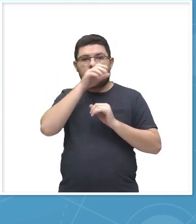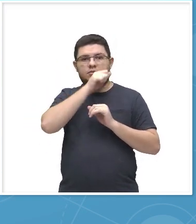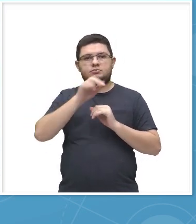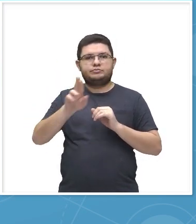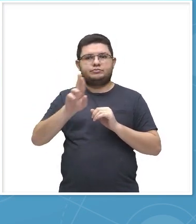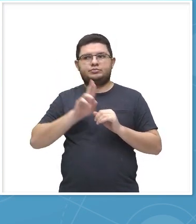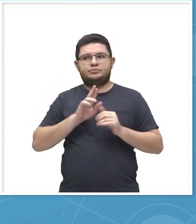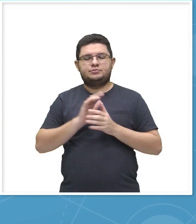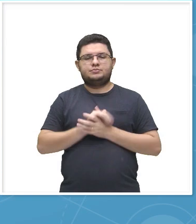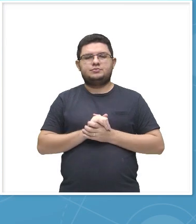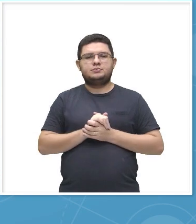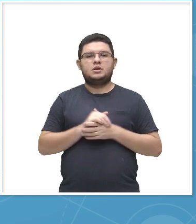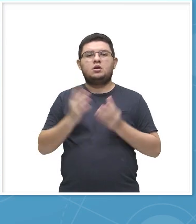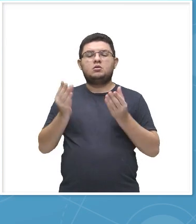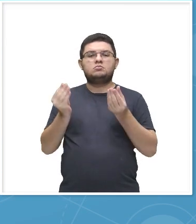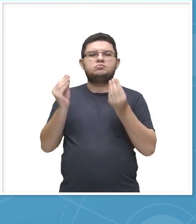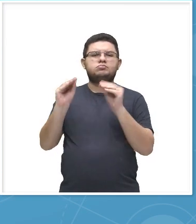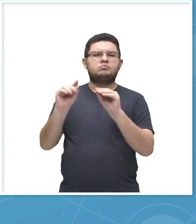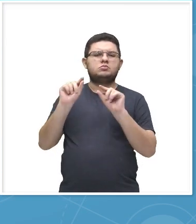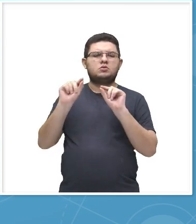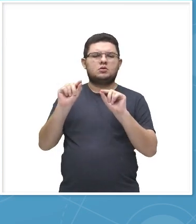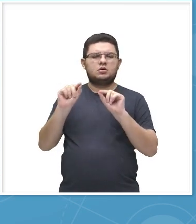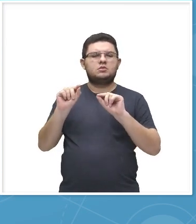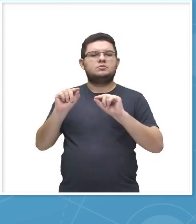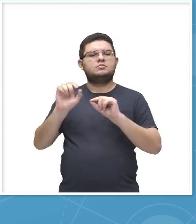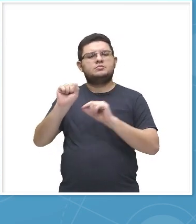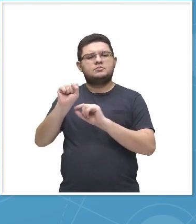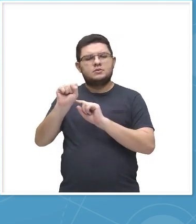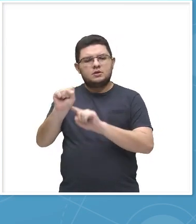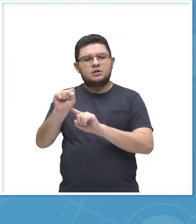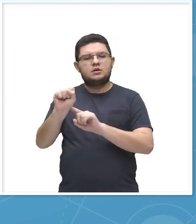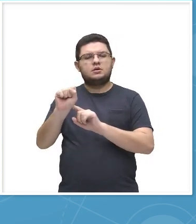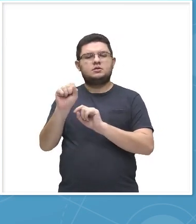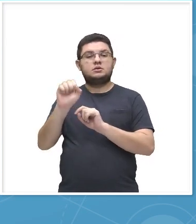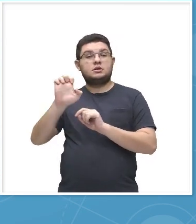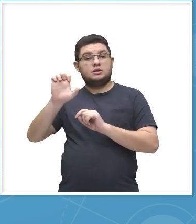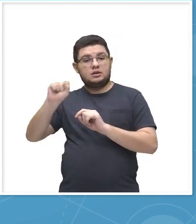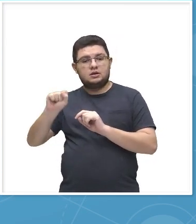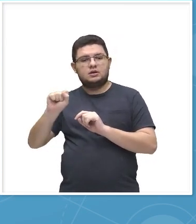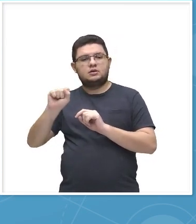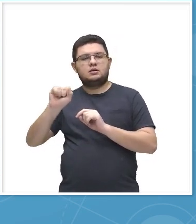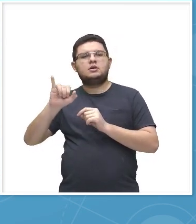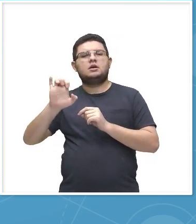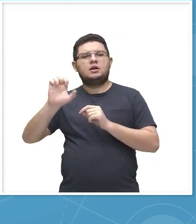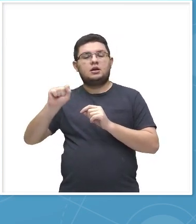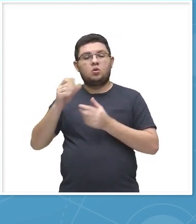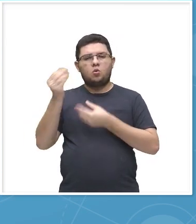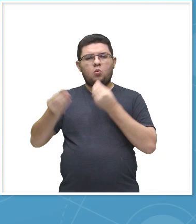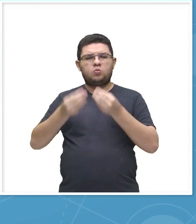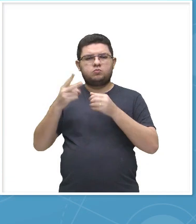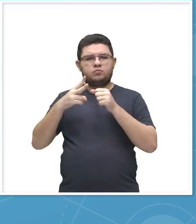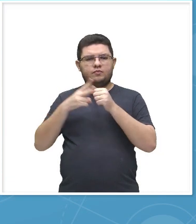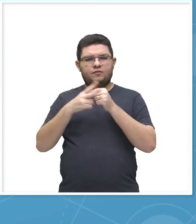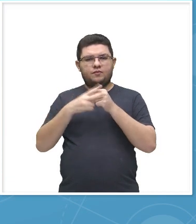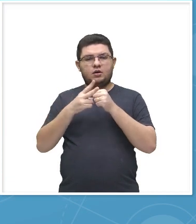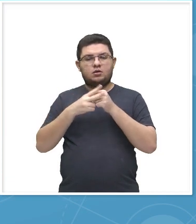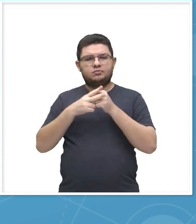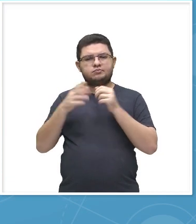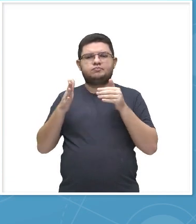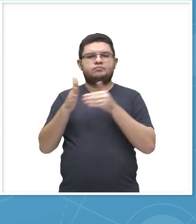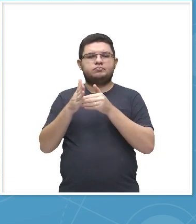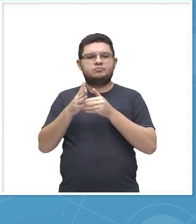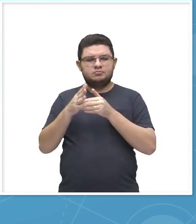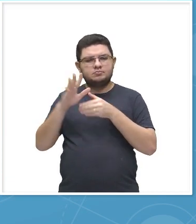SS ou s lá no final dos verbos não é eu já tinha comentado anteriormente tinha colocado aqui no